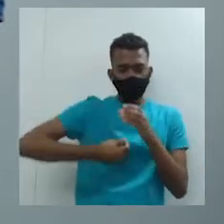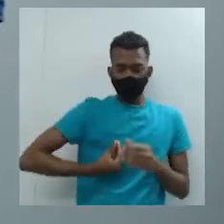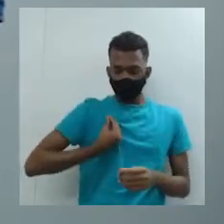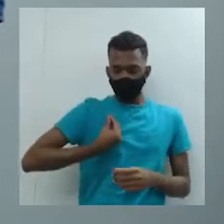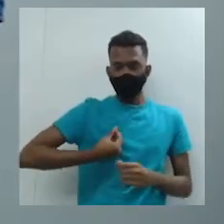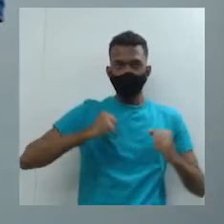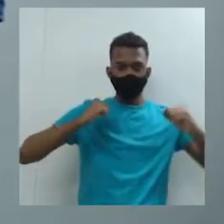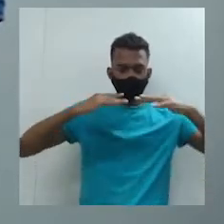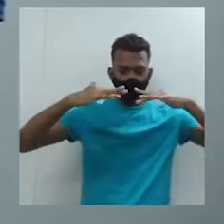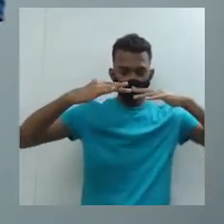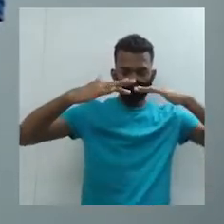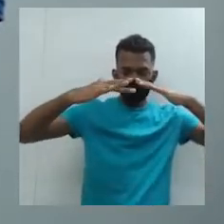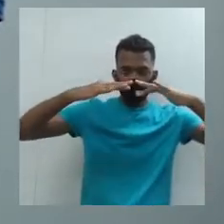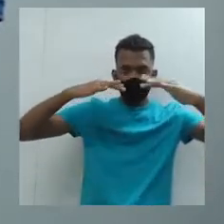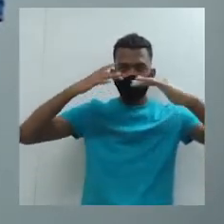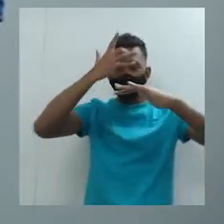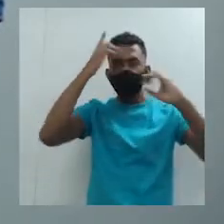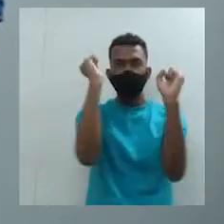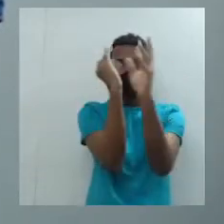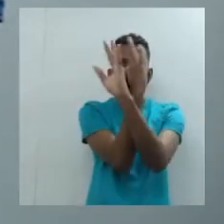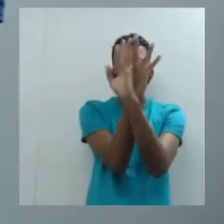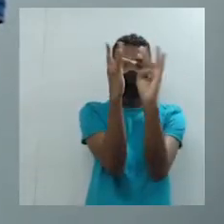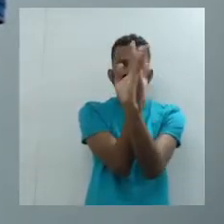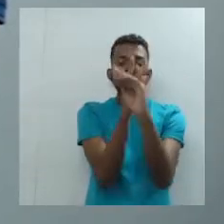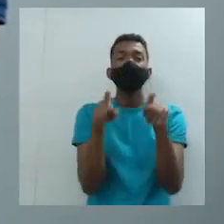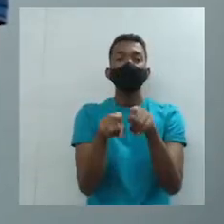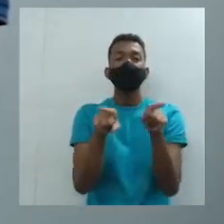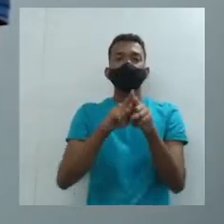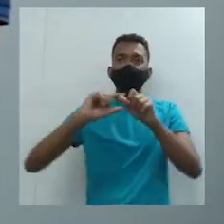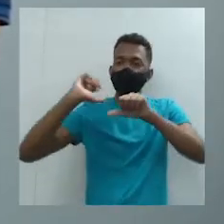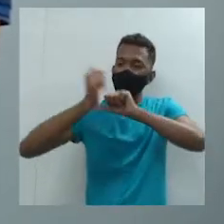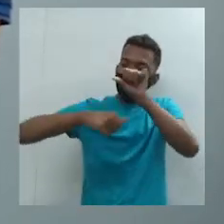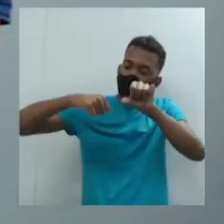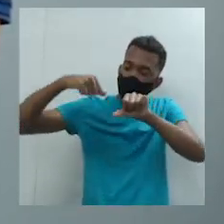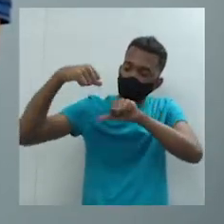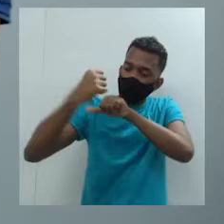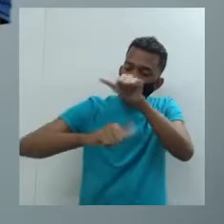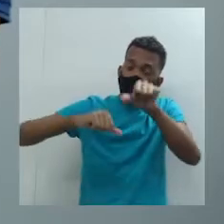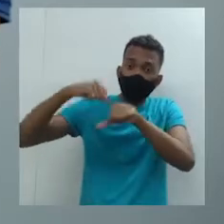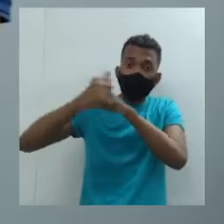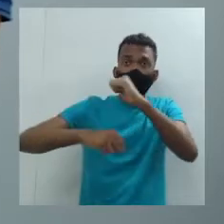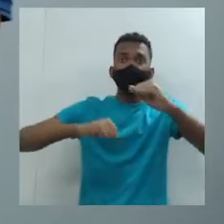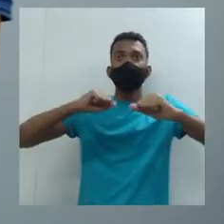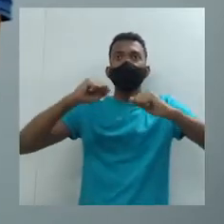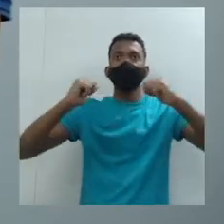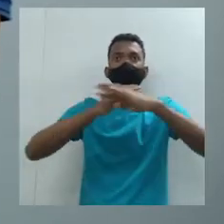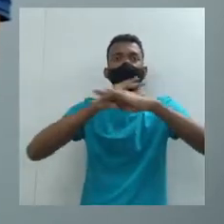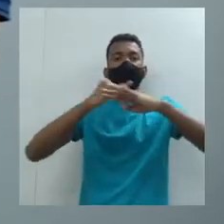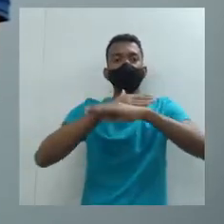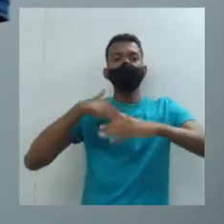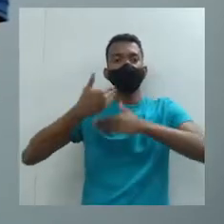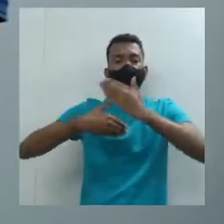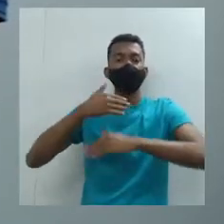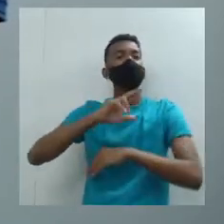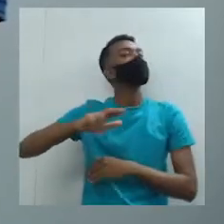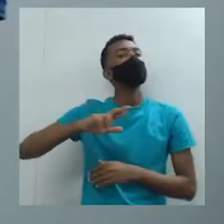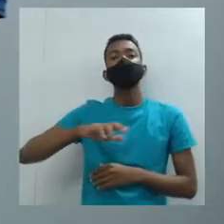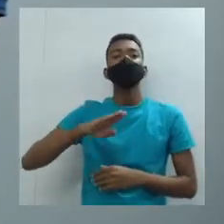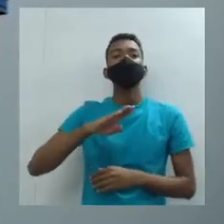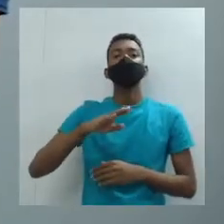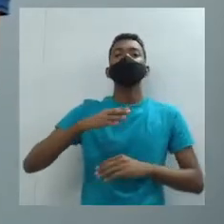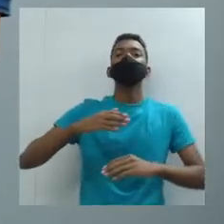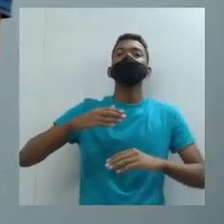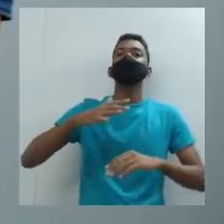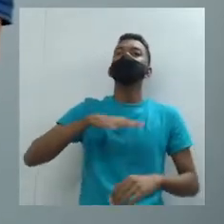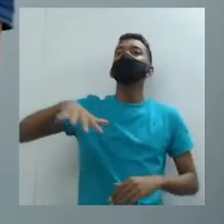no movimento tanto das pessoas quanto de transformação da cidade, né? Então, não era boemia pela